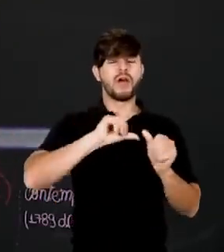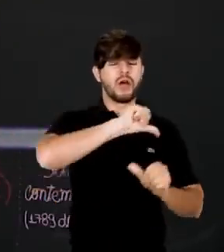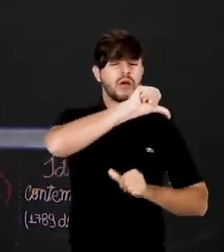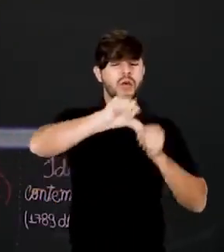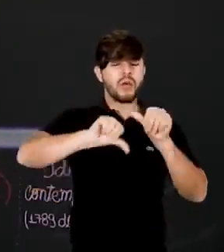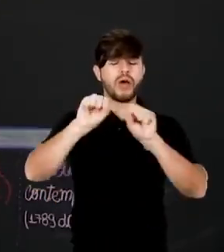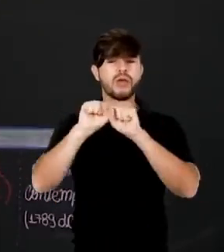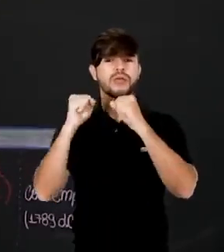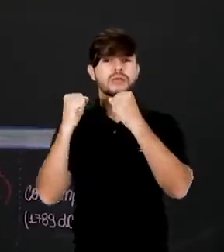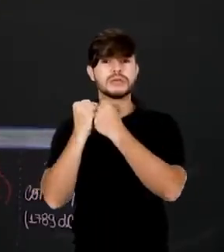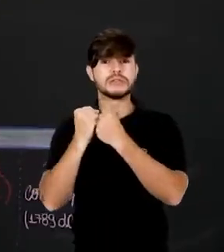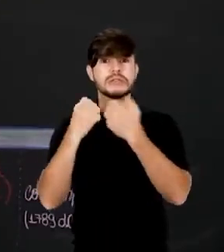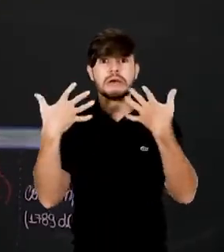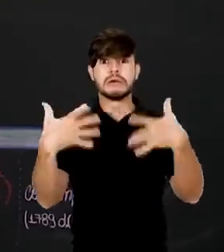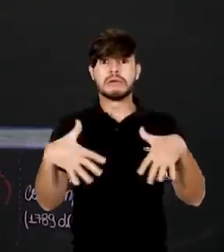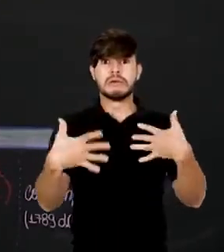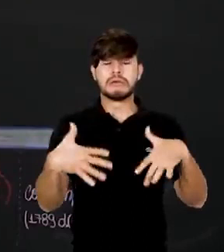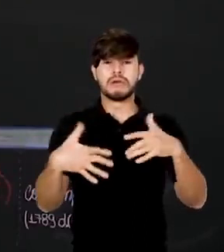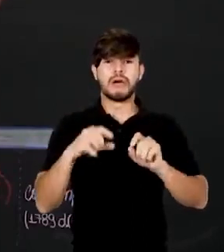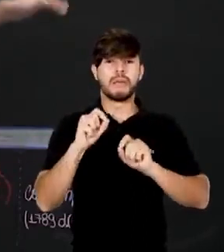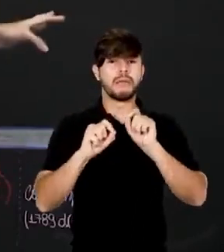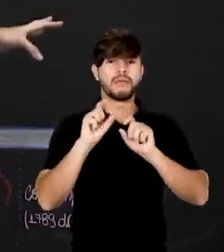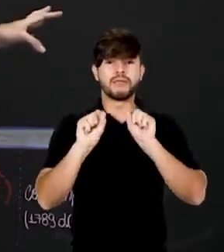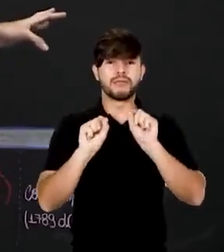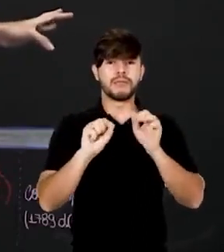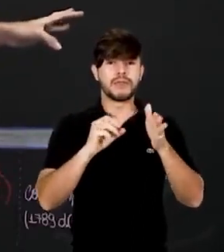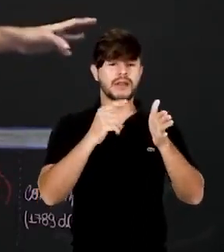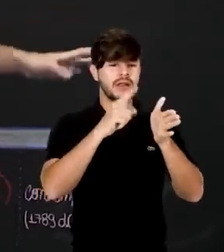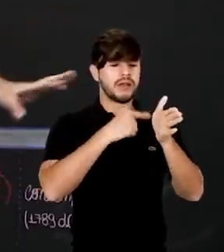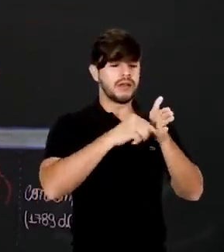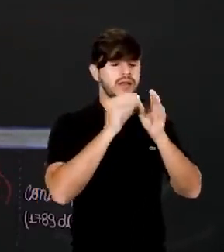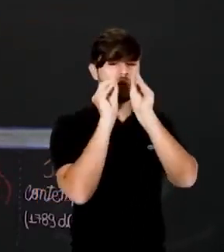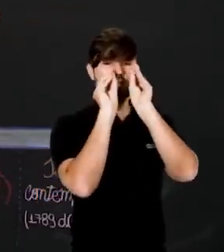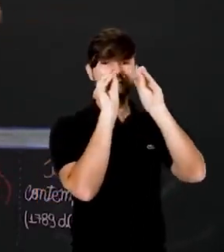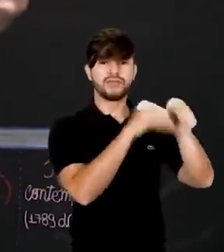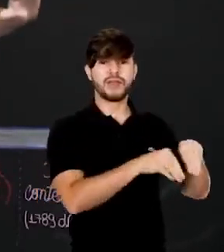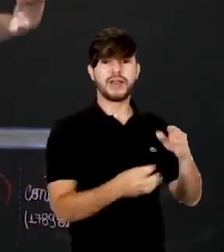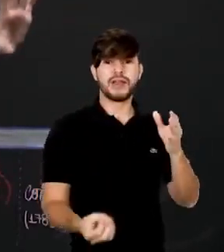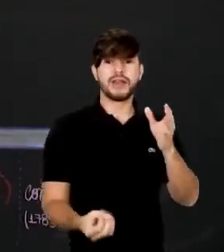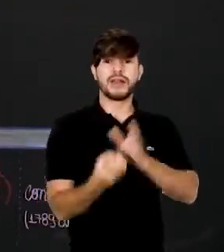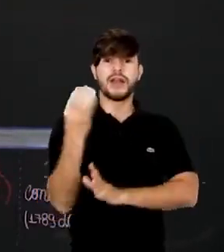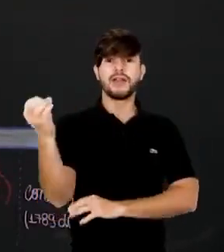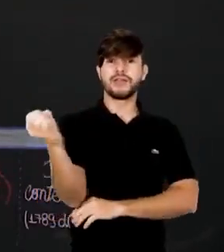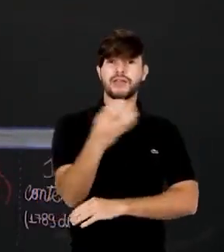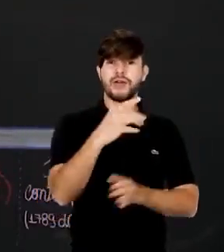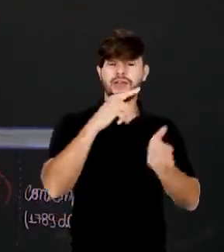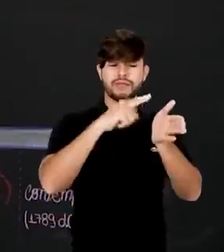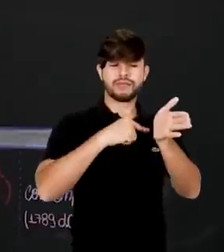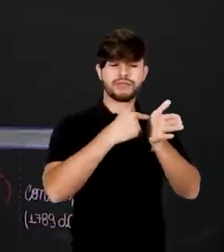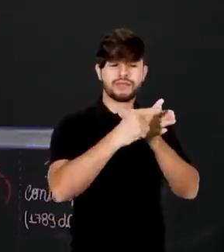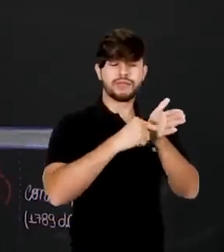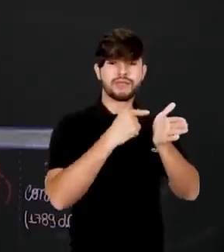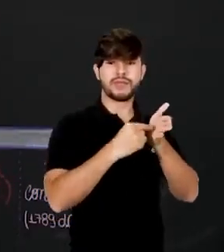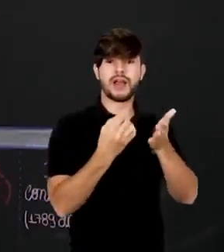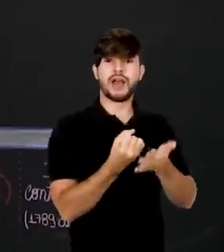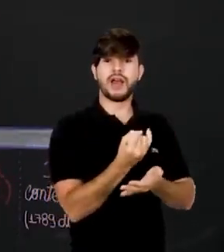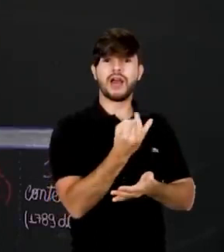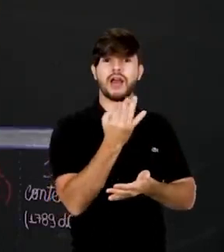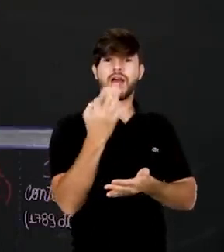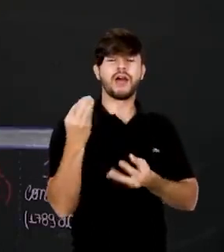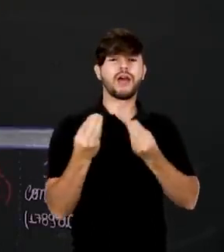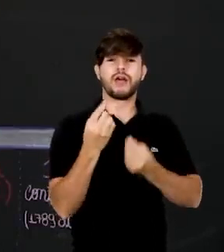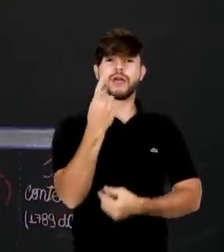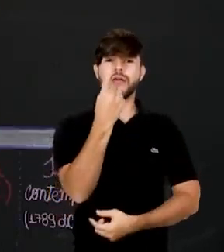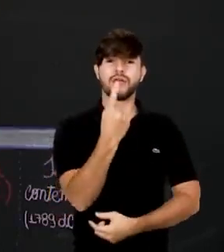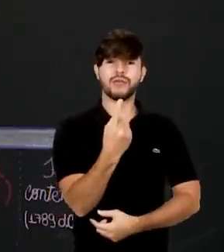transformação social tão intensa que eles resolveram jogar o calendário que existia fora e fazer um novo calendário, começar a contar o tempo do ano